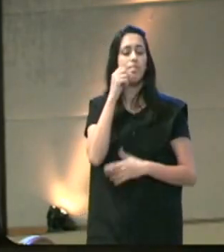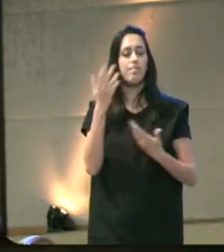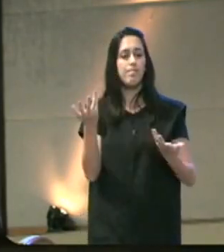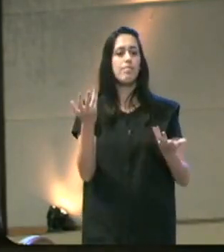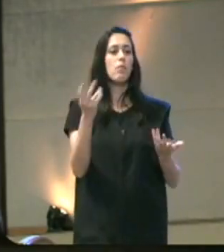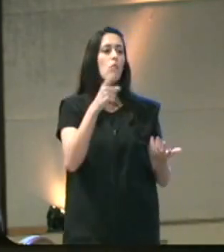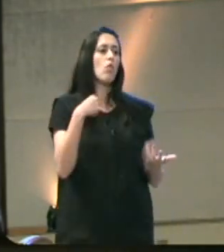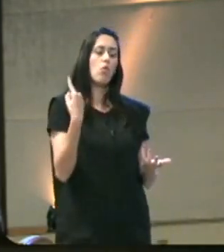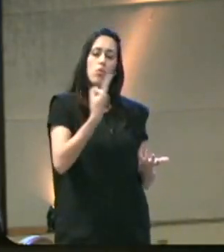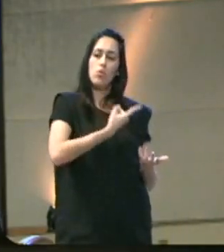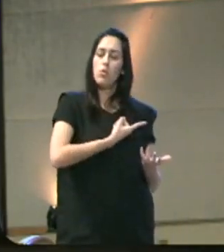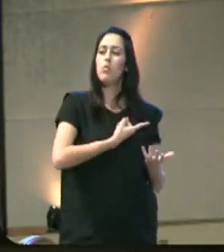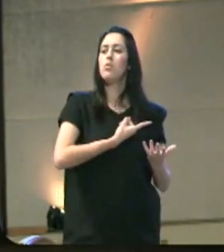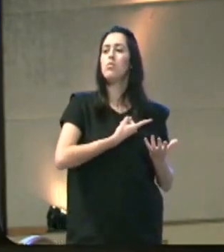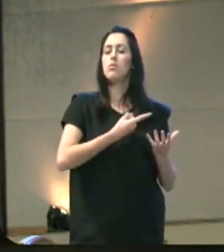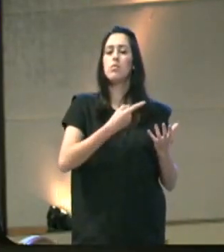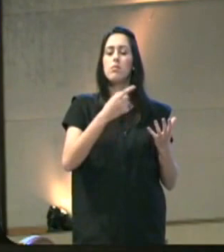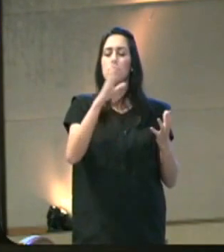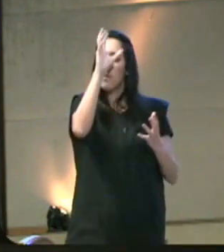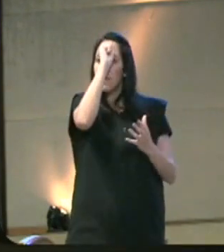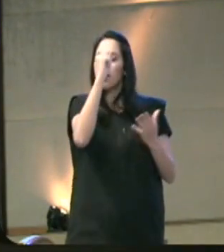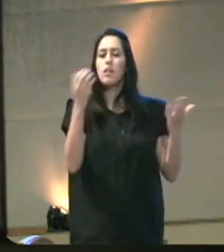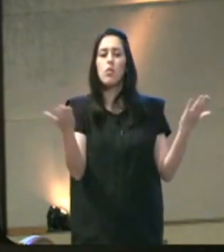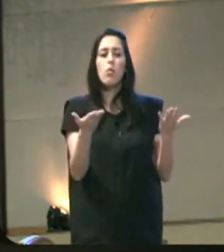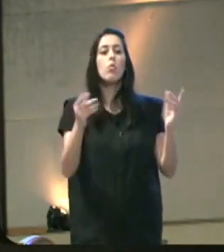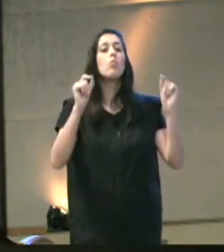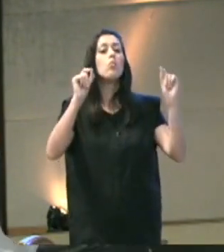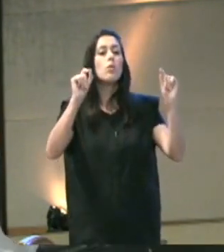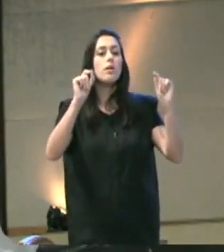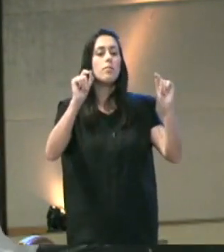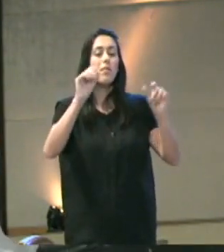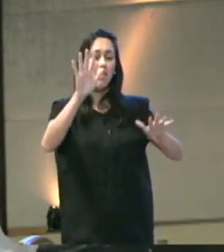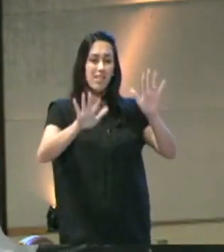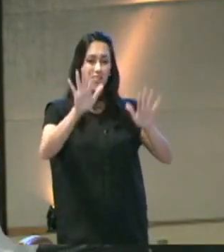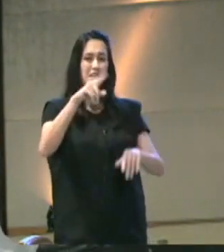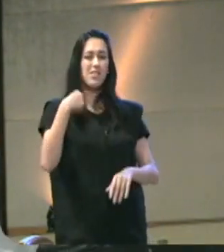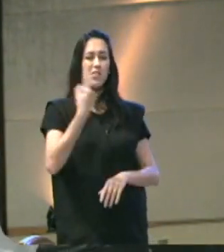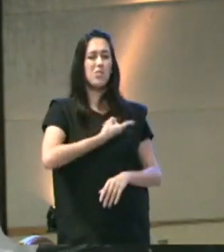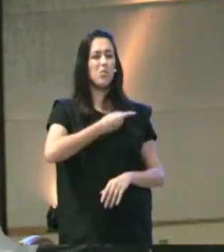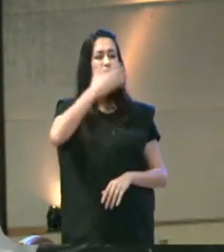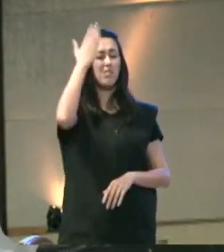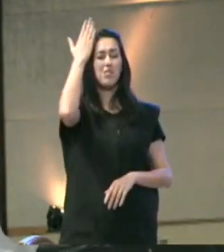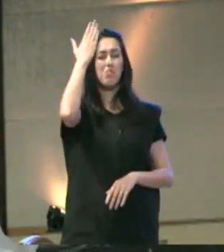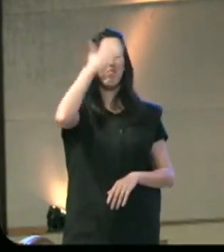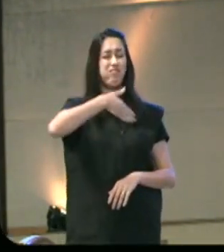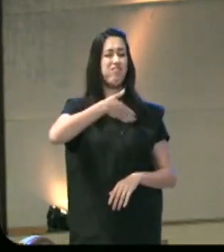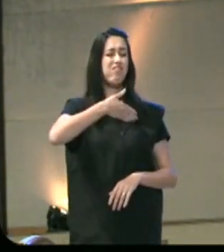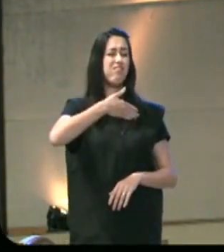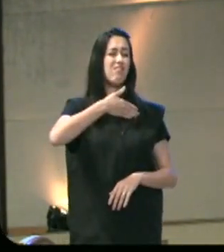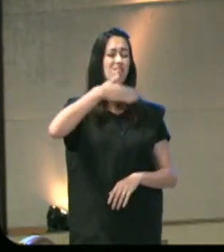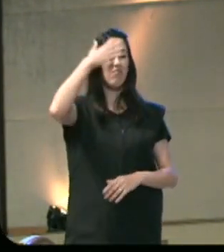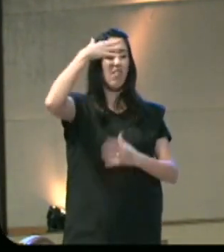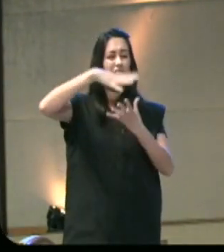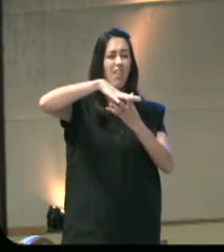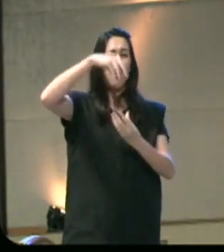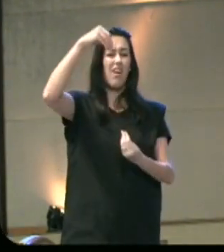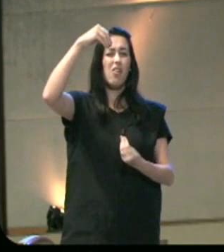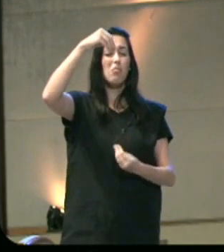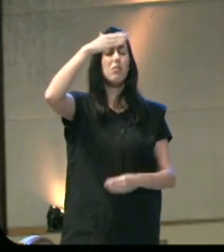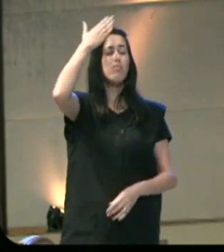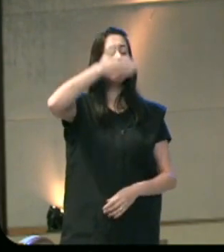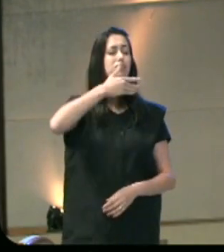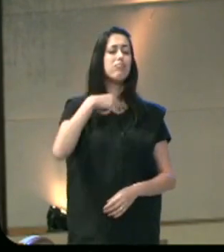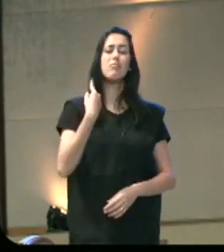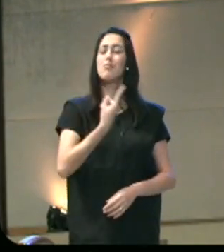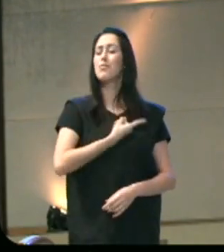aqui é que a cegueira espiritual nos impede de discernir o caminho